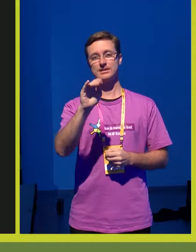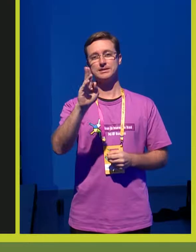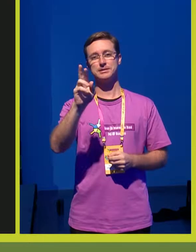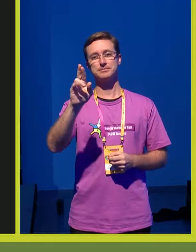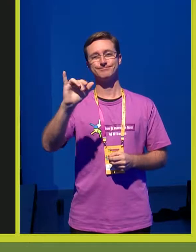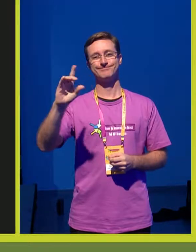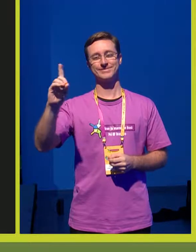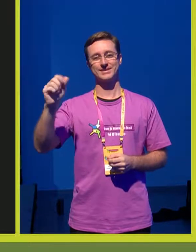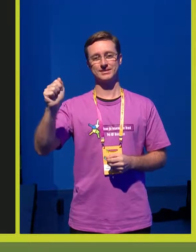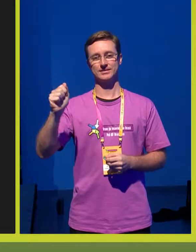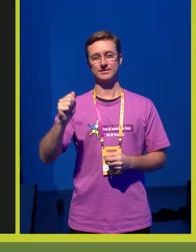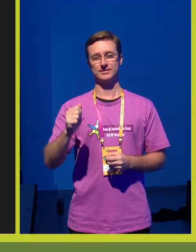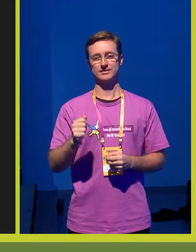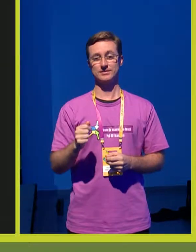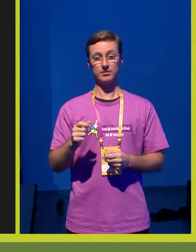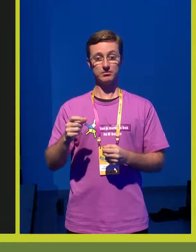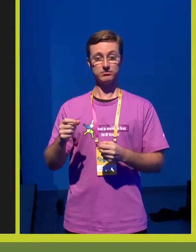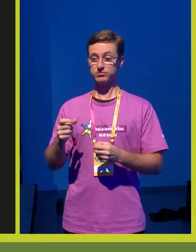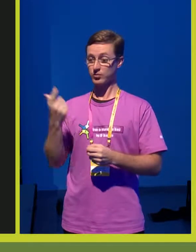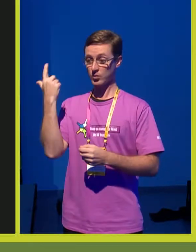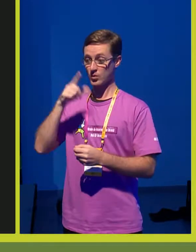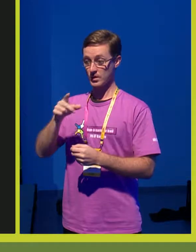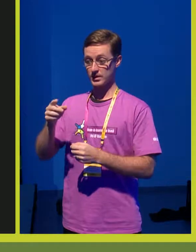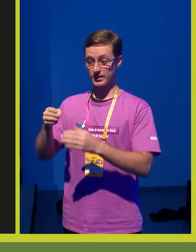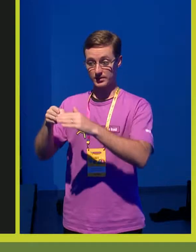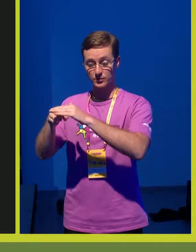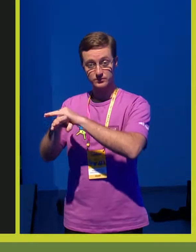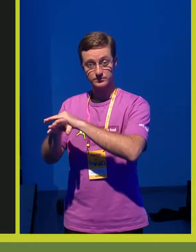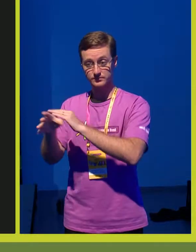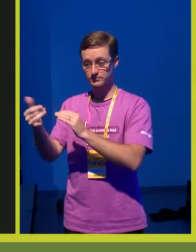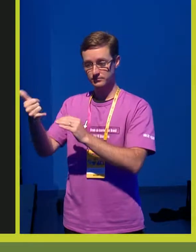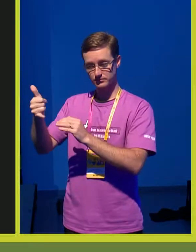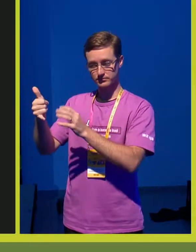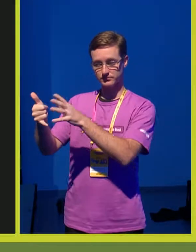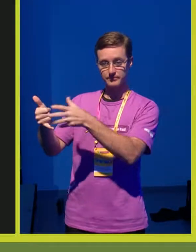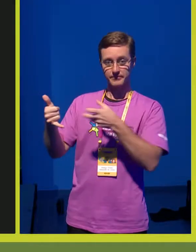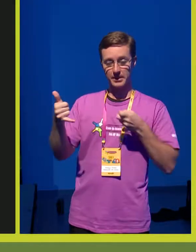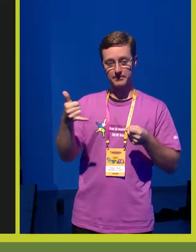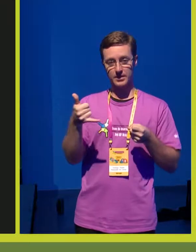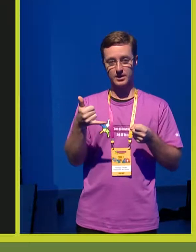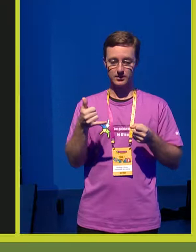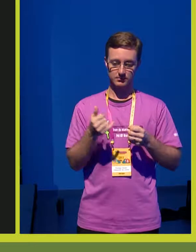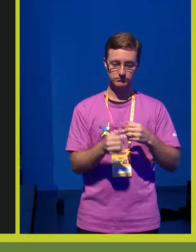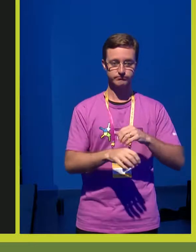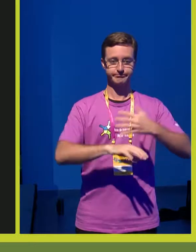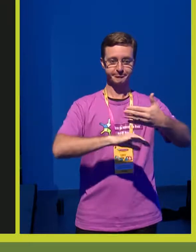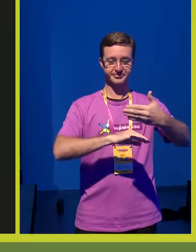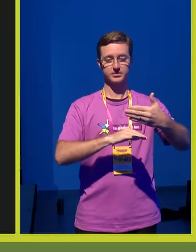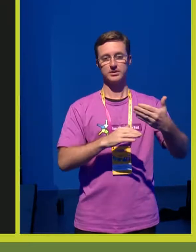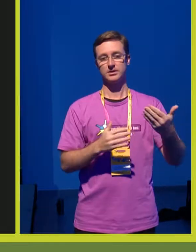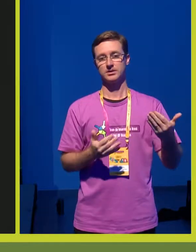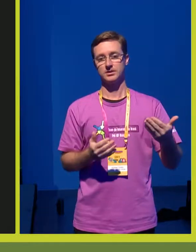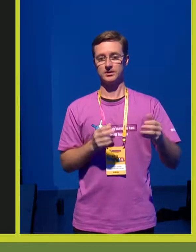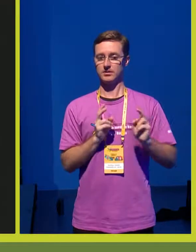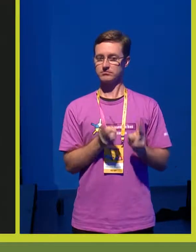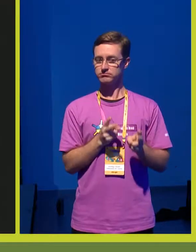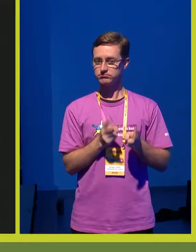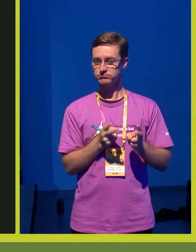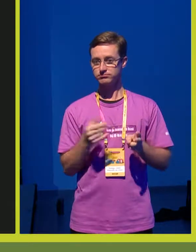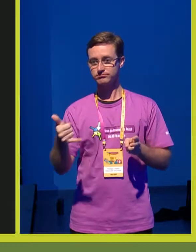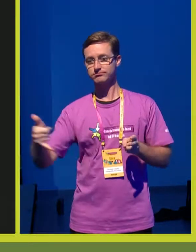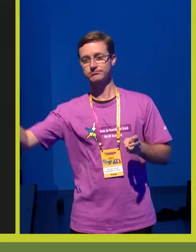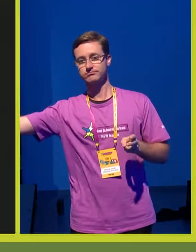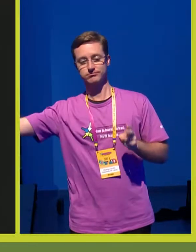tempo você obtém acesso a dados armazenados e ao mesmo tempo faz uma interceptação porque você continua acompanhando em tempo